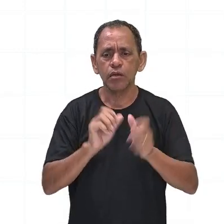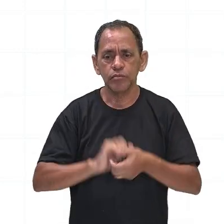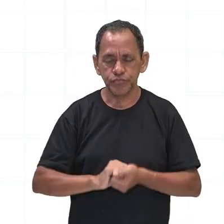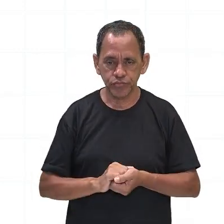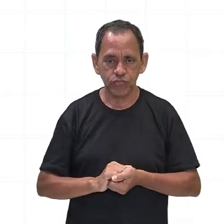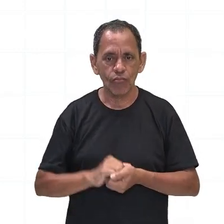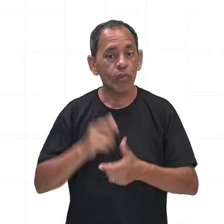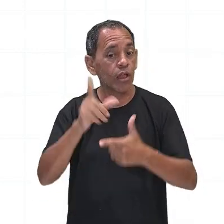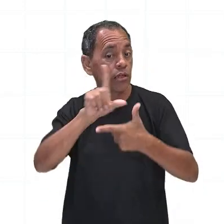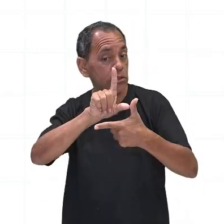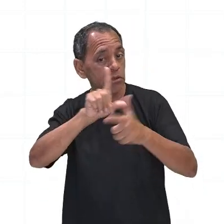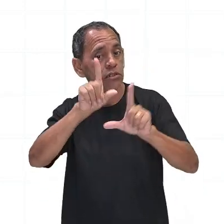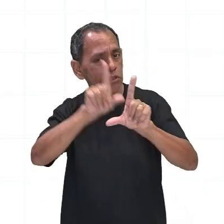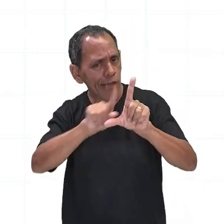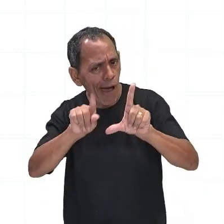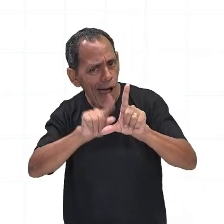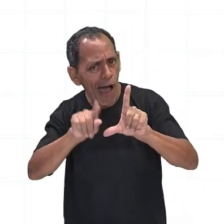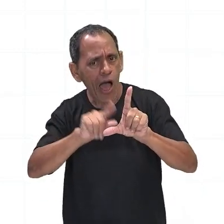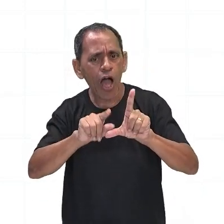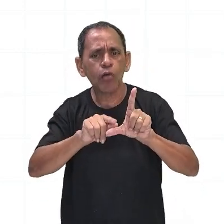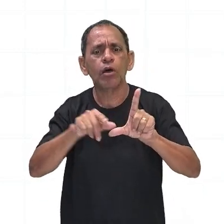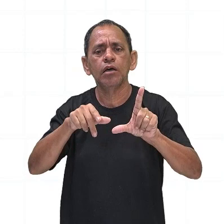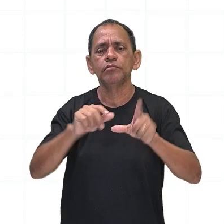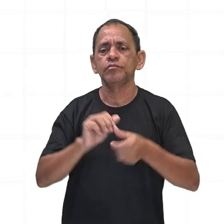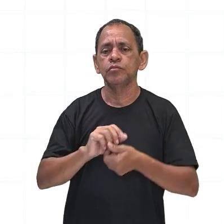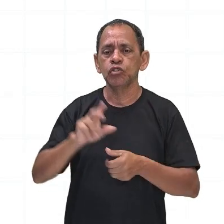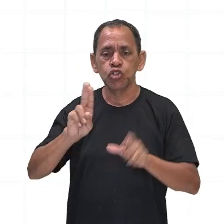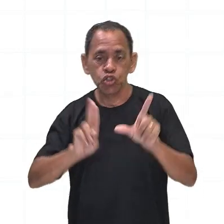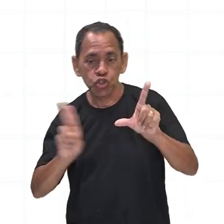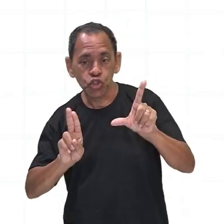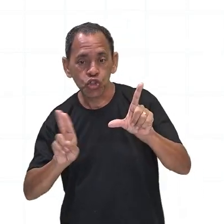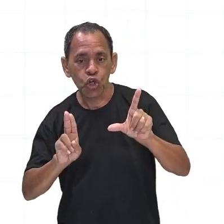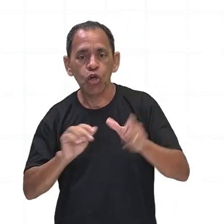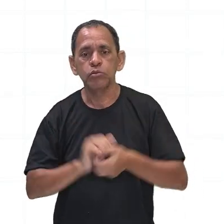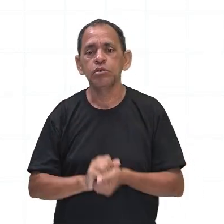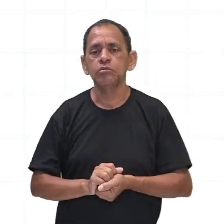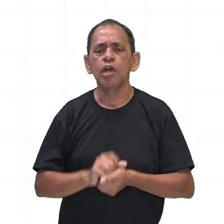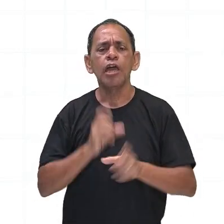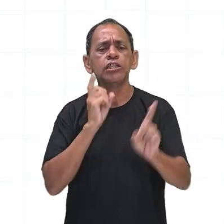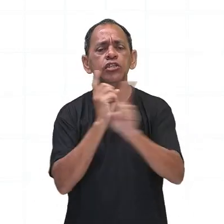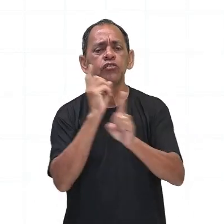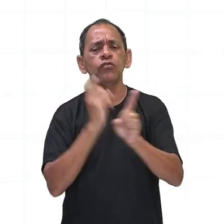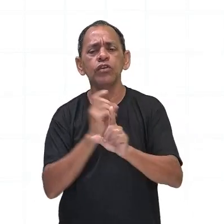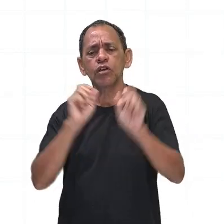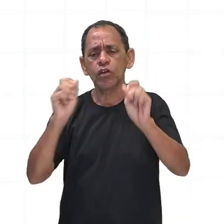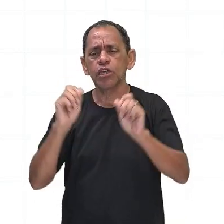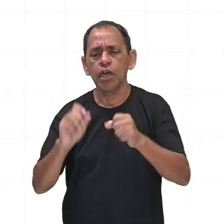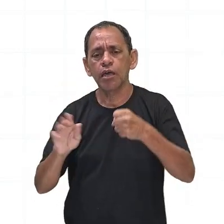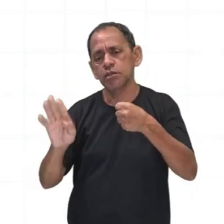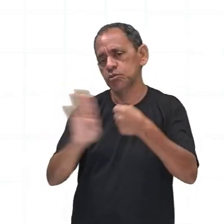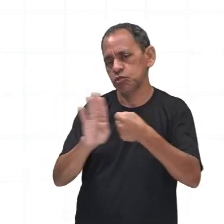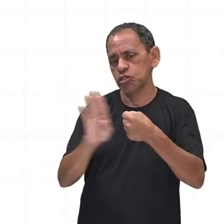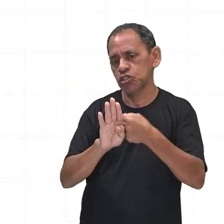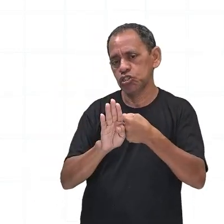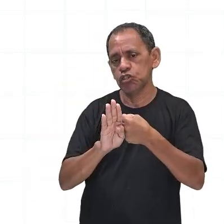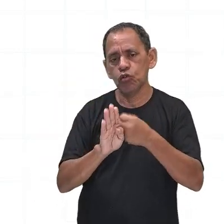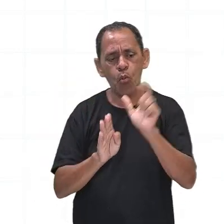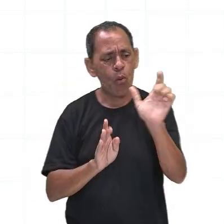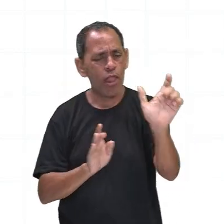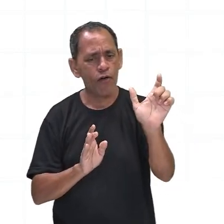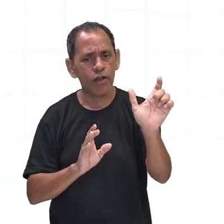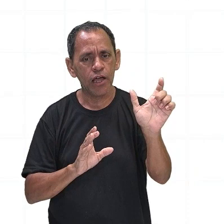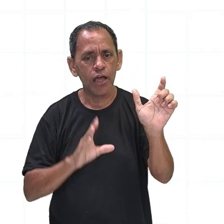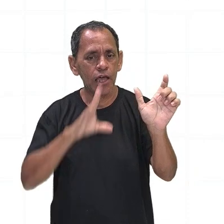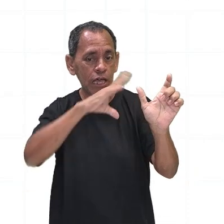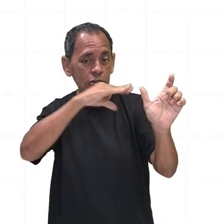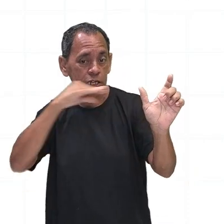identifica logo a presença de um substantivo. Qual é este substantivo? É a palavra criança, ok? Então,